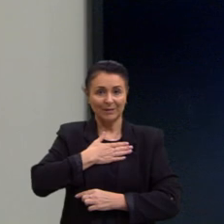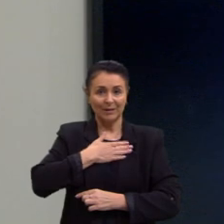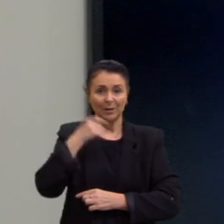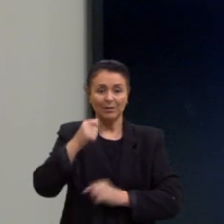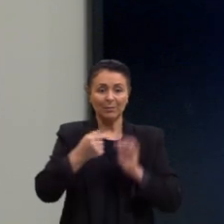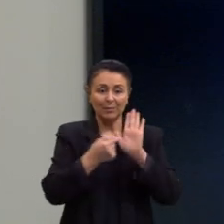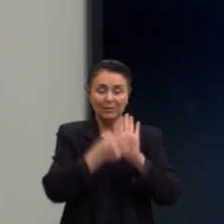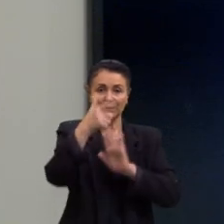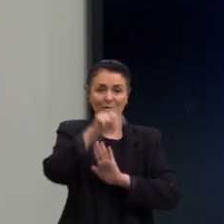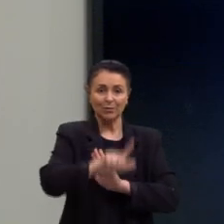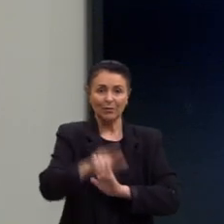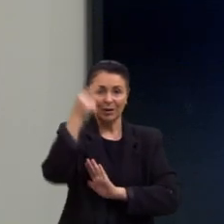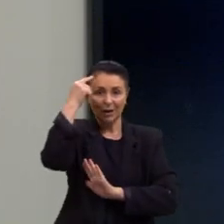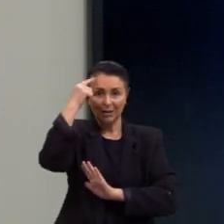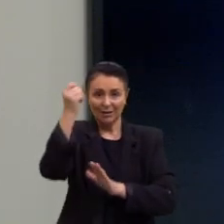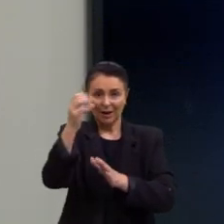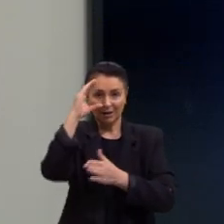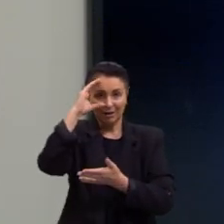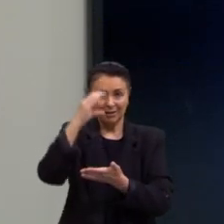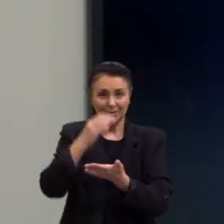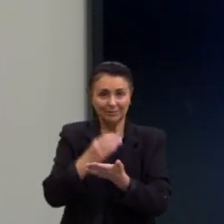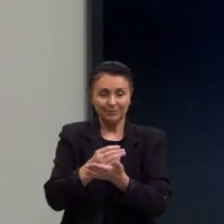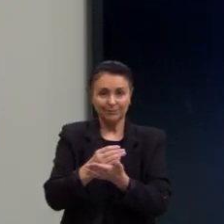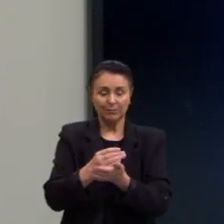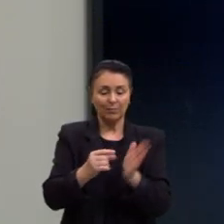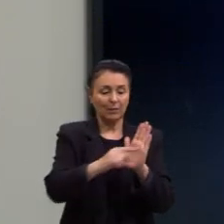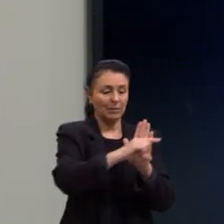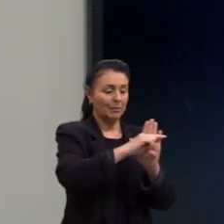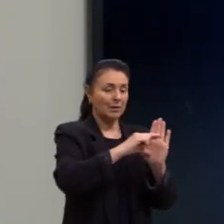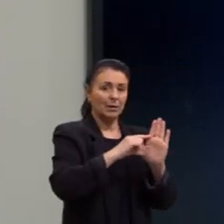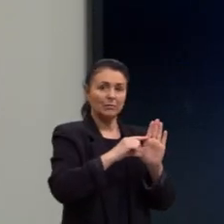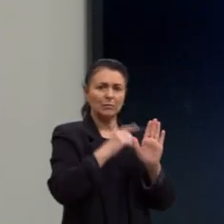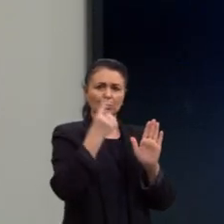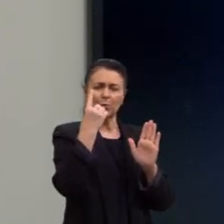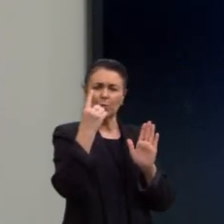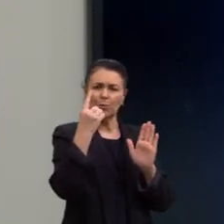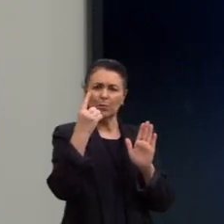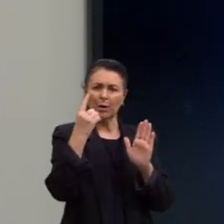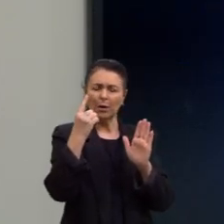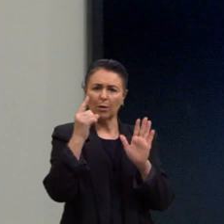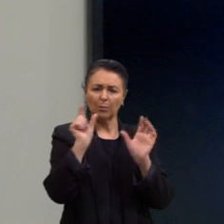depois parágrafo com apenas um período